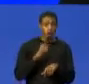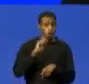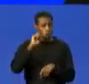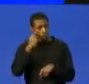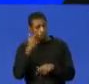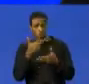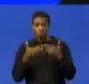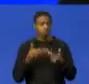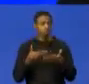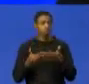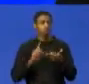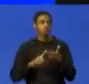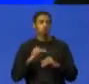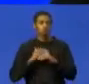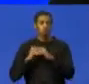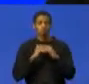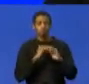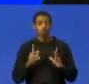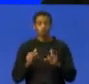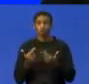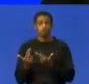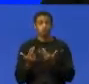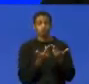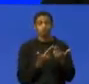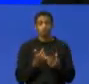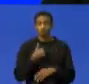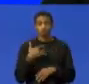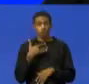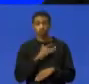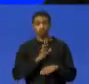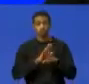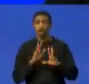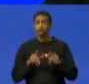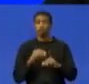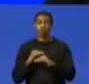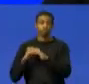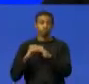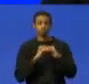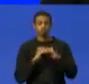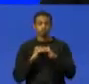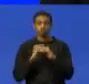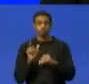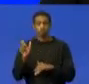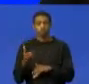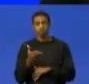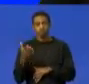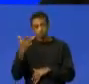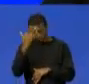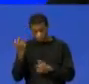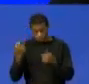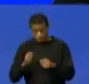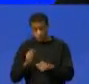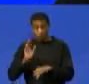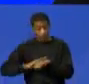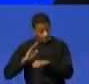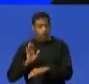oferecer recursos de saúde de acordo com as necessidades da população, ou seja, oferecer mais para quem precisa mais, com